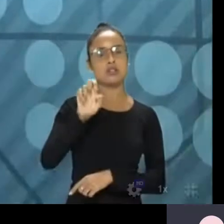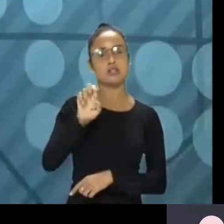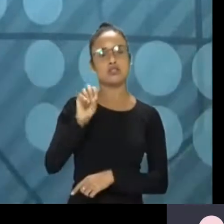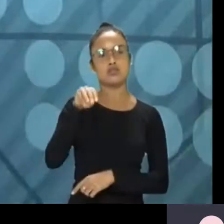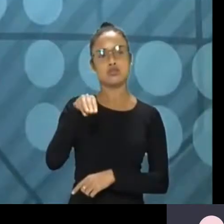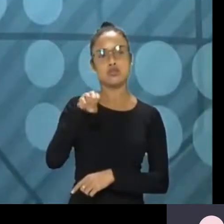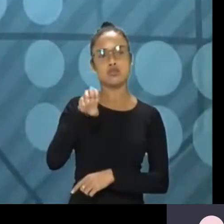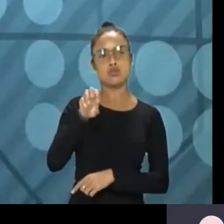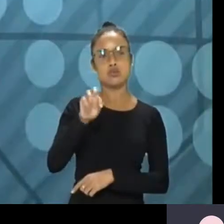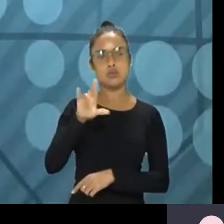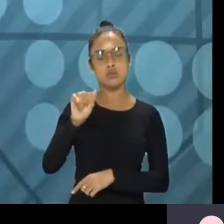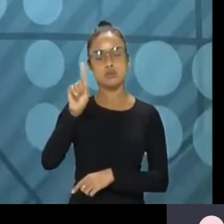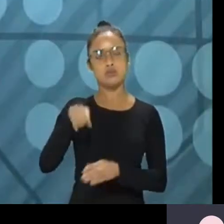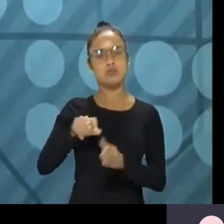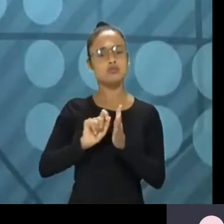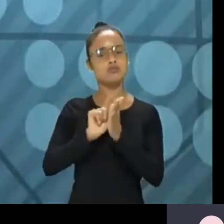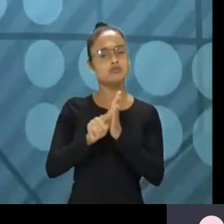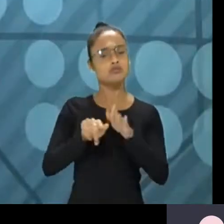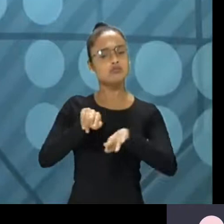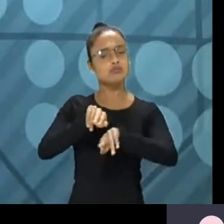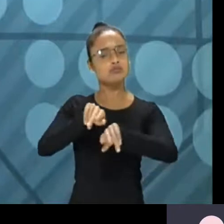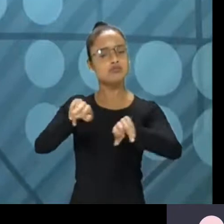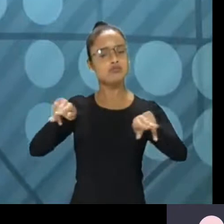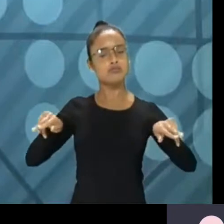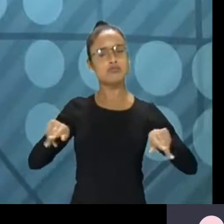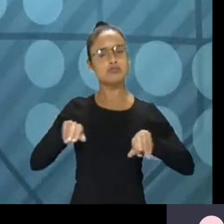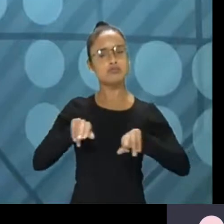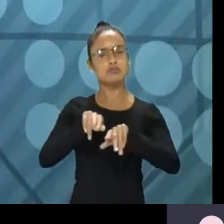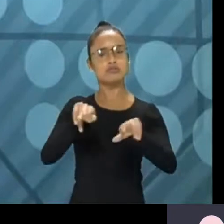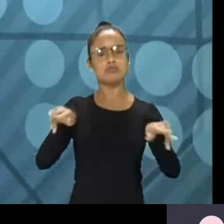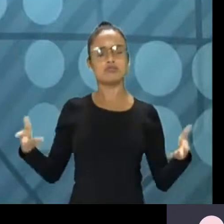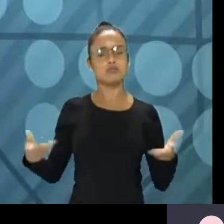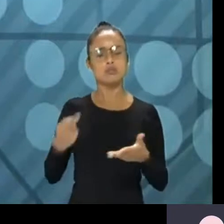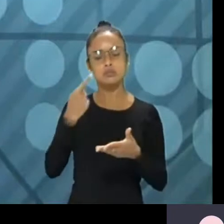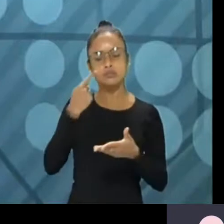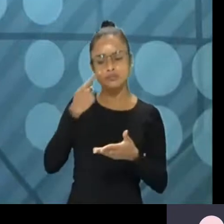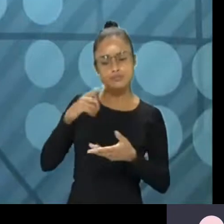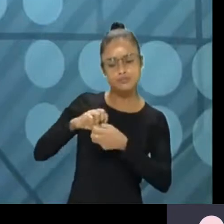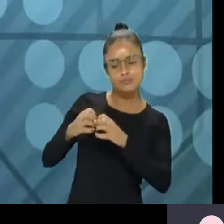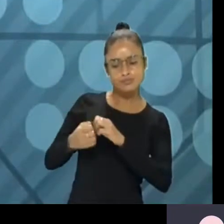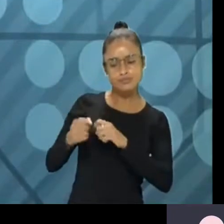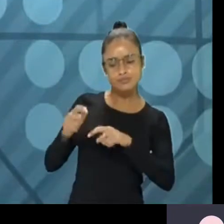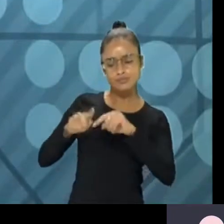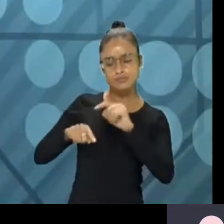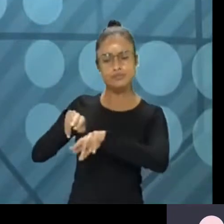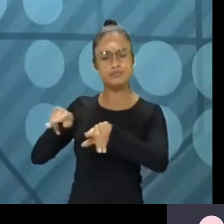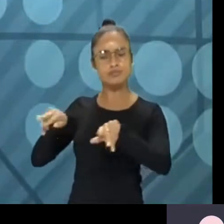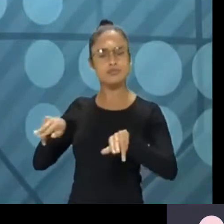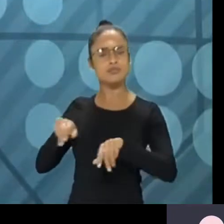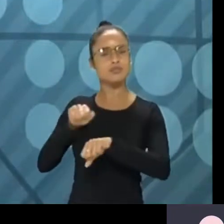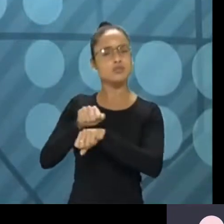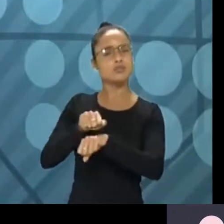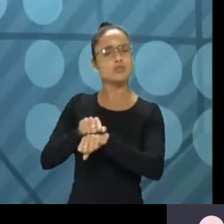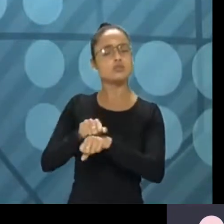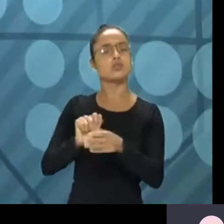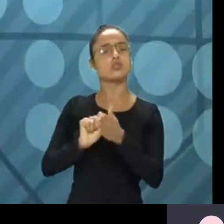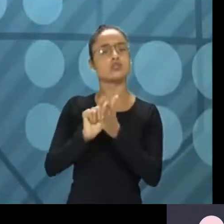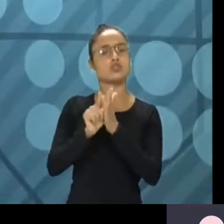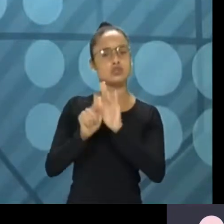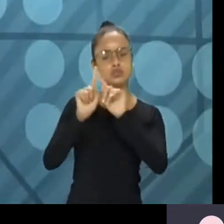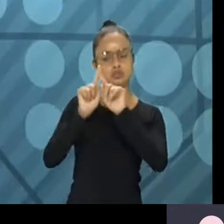respeito dos objetos tridimensionais, do sólido geométrico e das formas geométricas, para que nós possamos aplicar